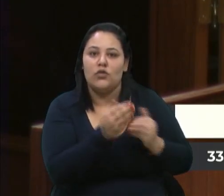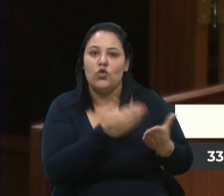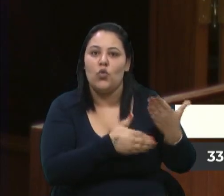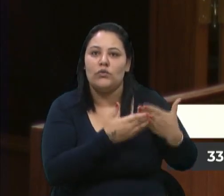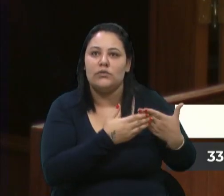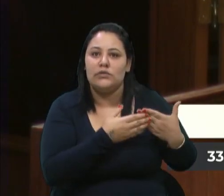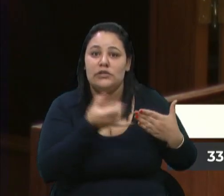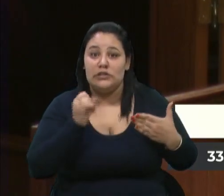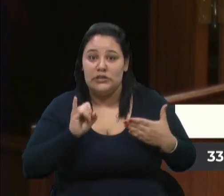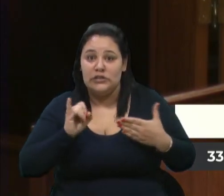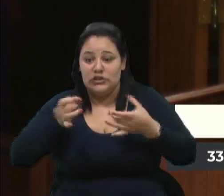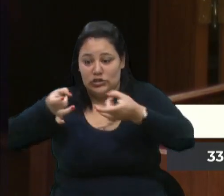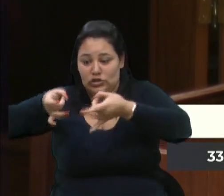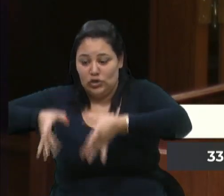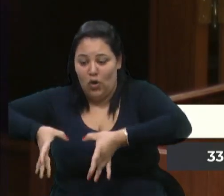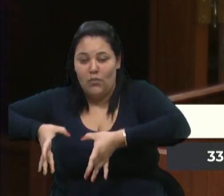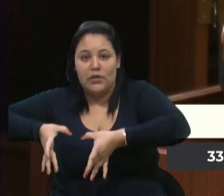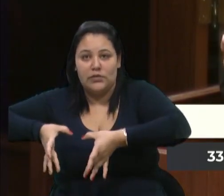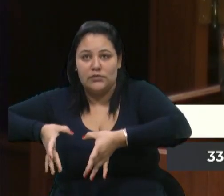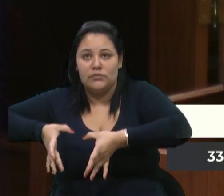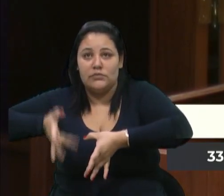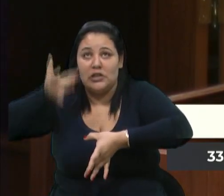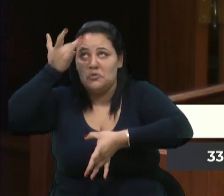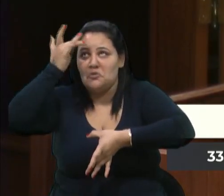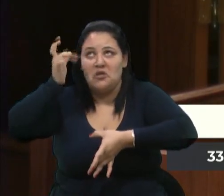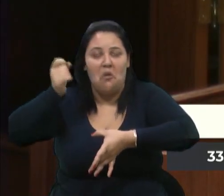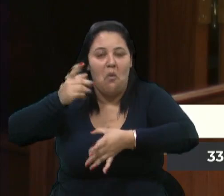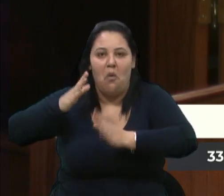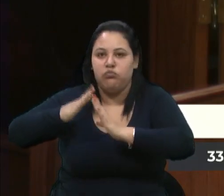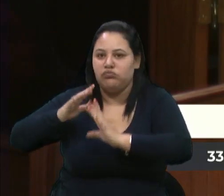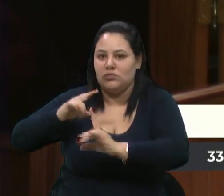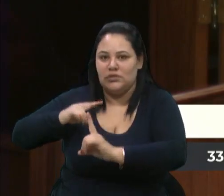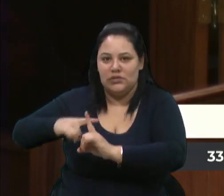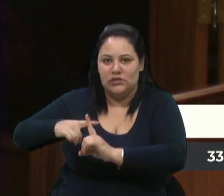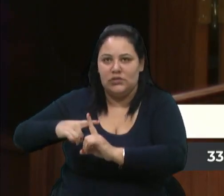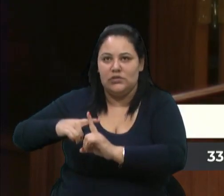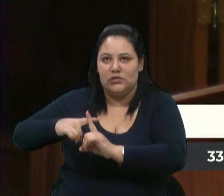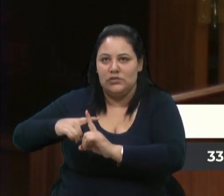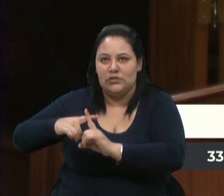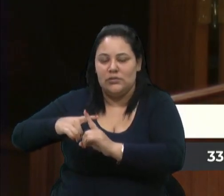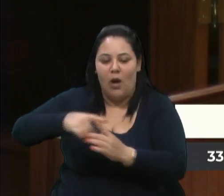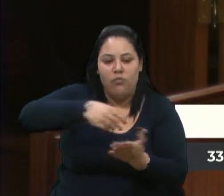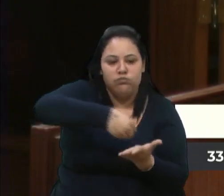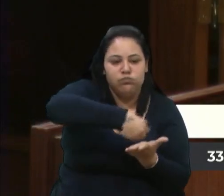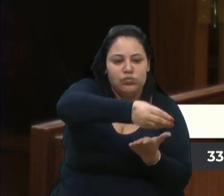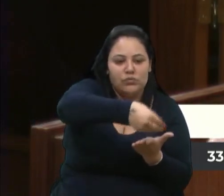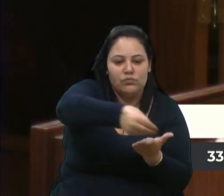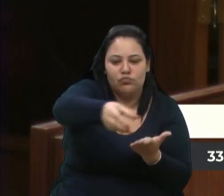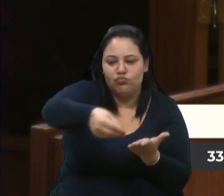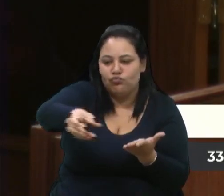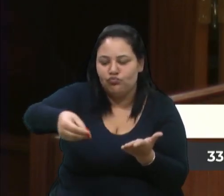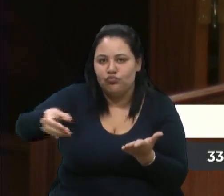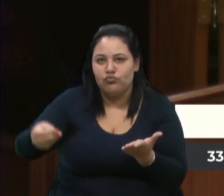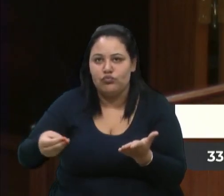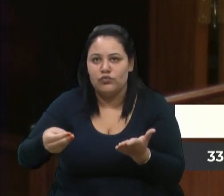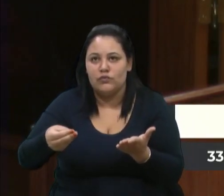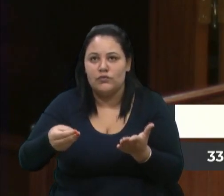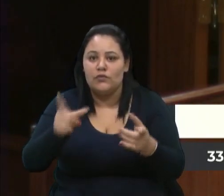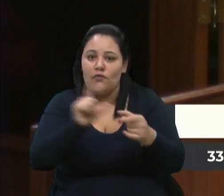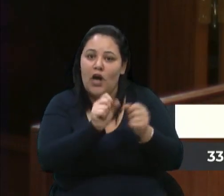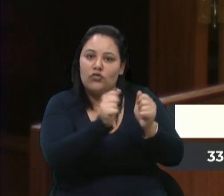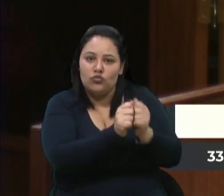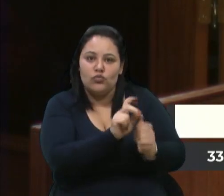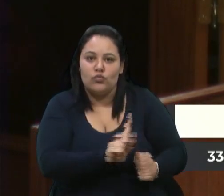sobra, vereador Fiuza, eu não sei qual a igreja, mas assim, é distribuído, é feito um trabalho conjunto com